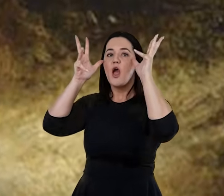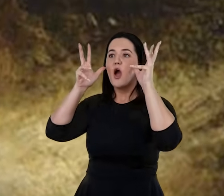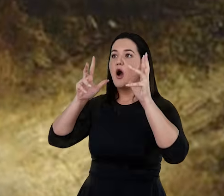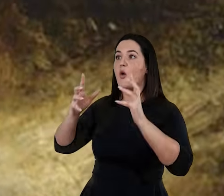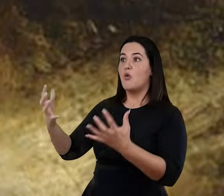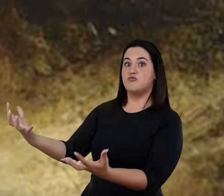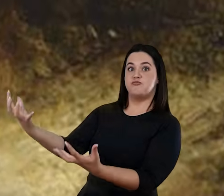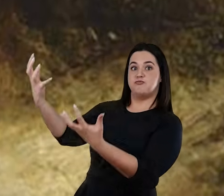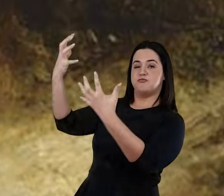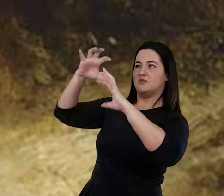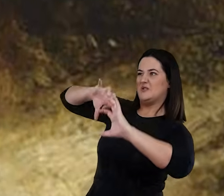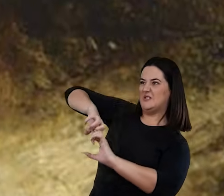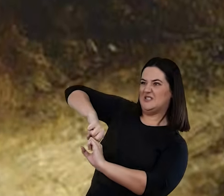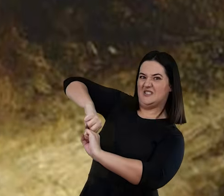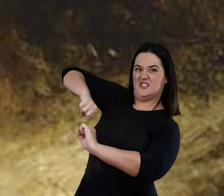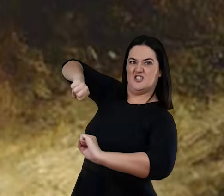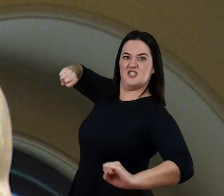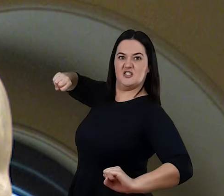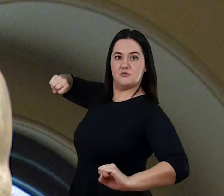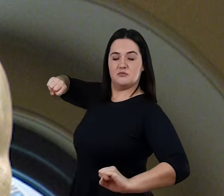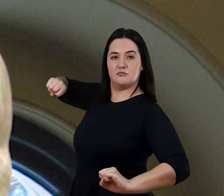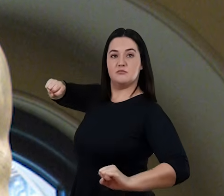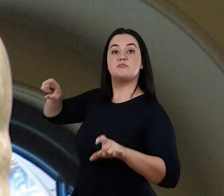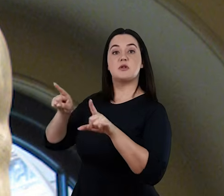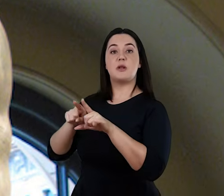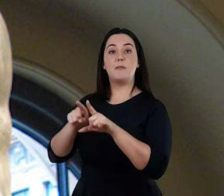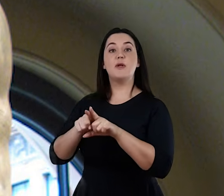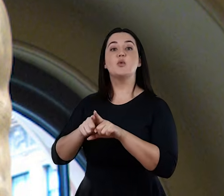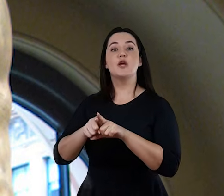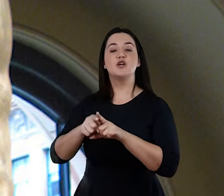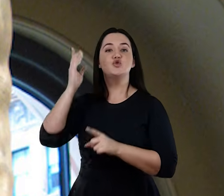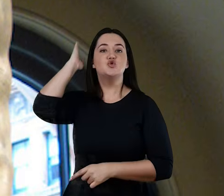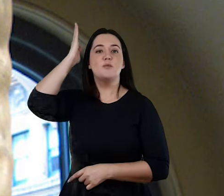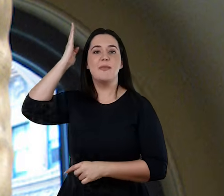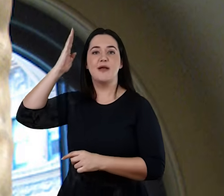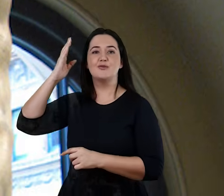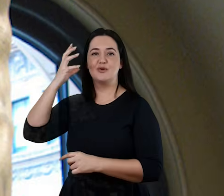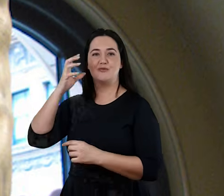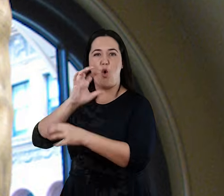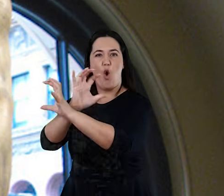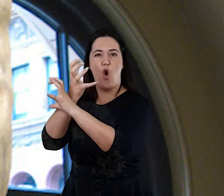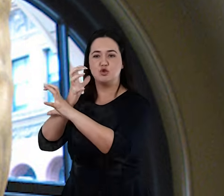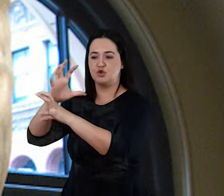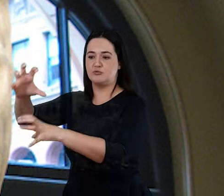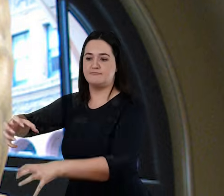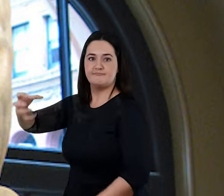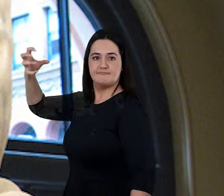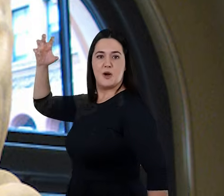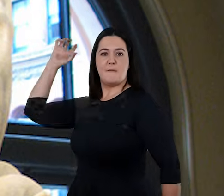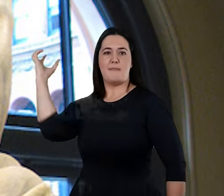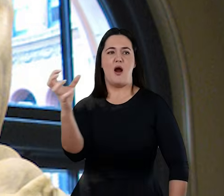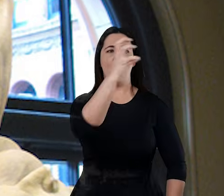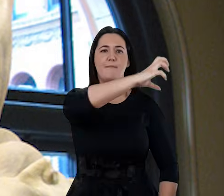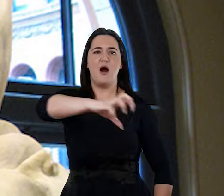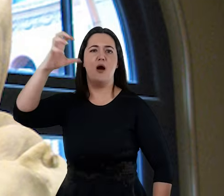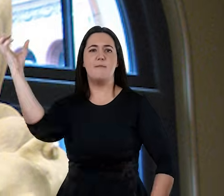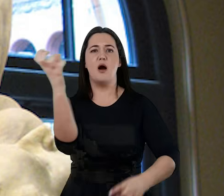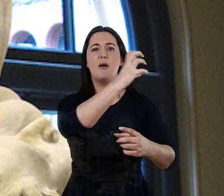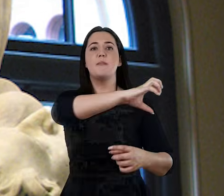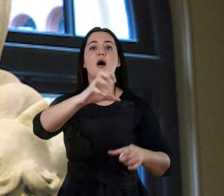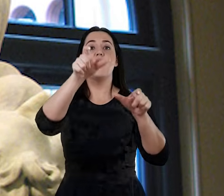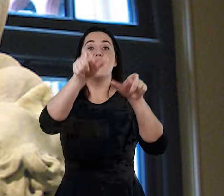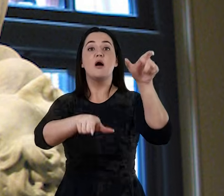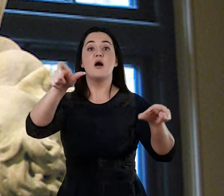um enorme leão selvagem. Depois, com uma queixada de jumento, aniquilou de uma só vez uma milícia inteira